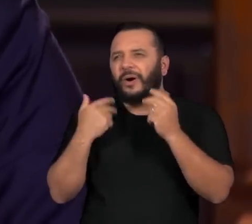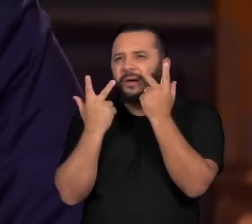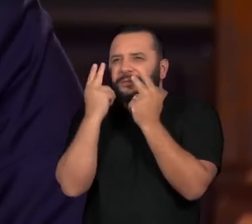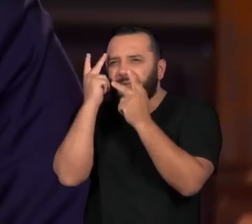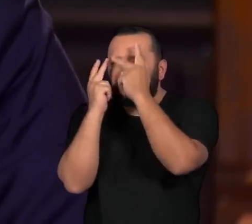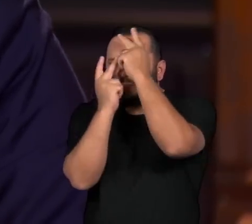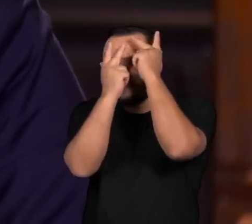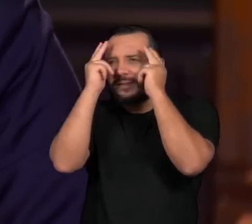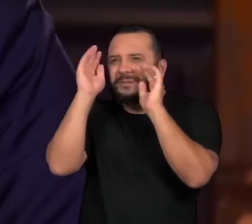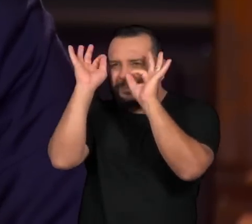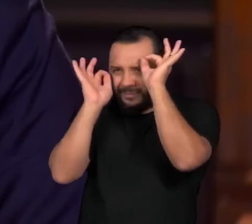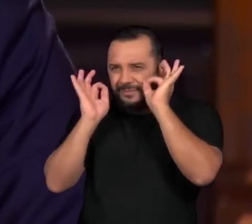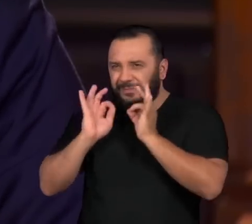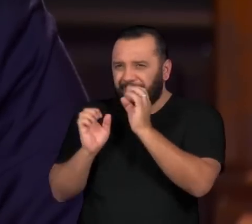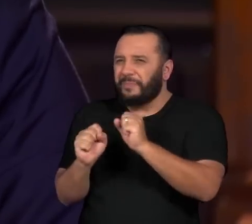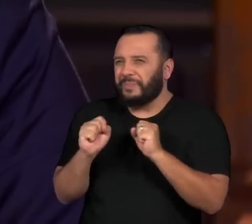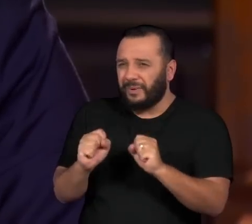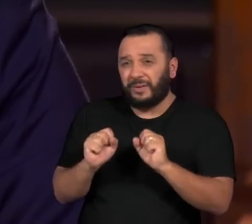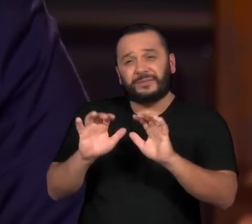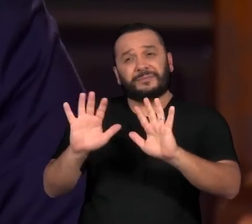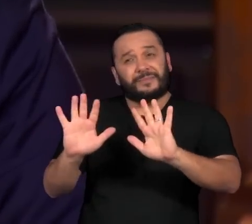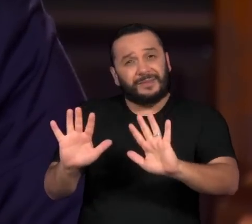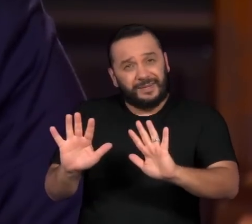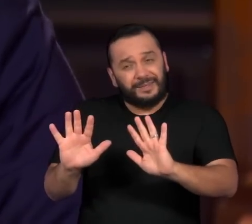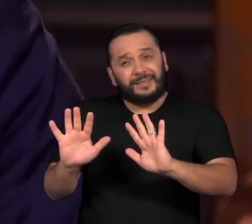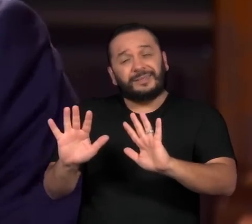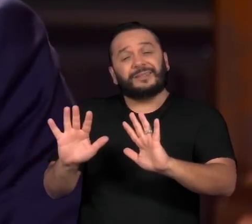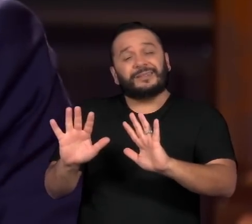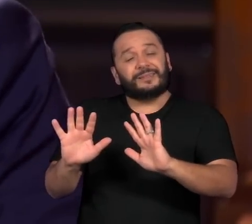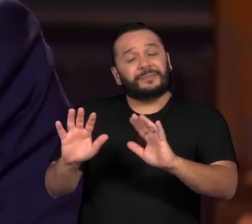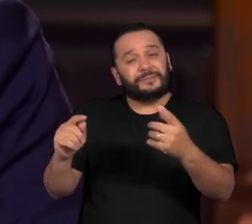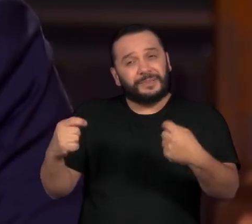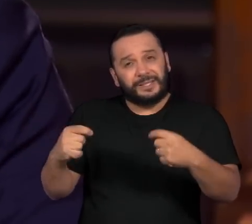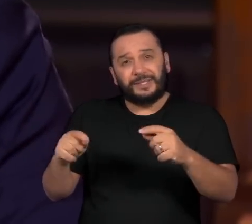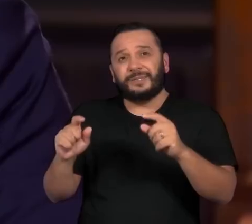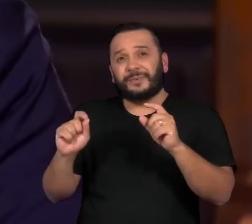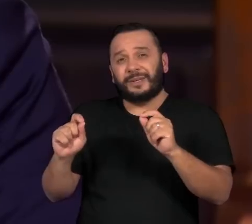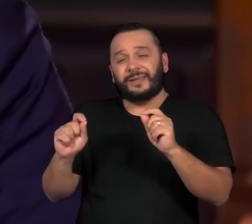ter recursos, mas tudo com